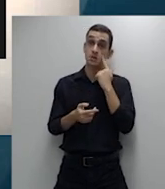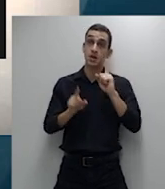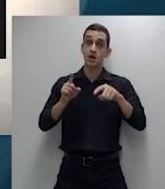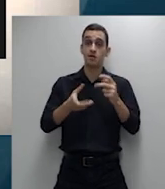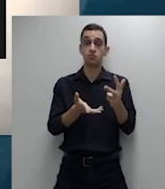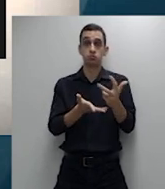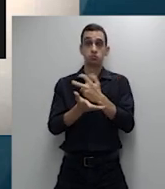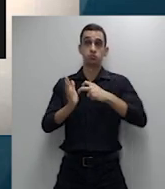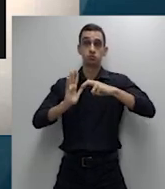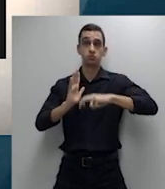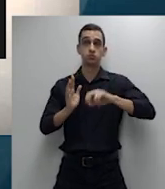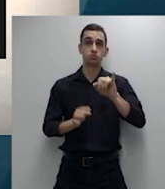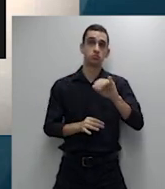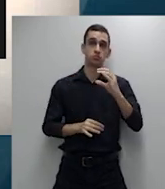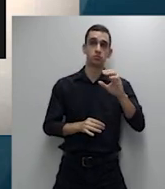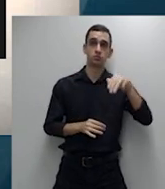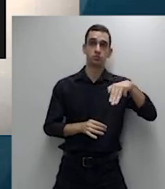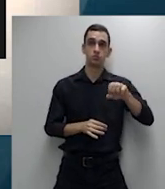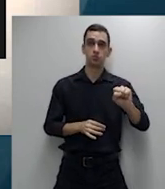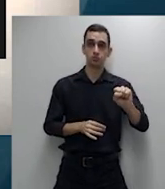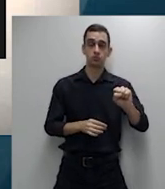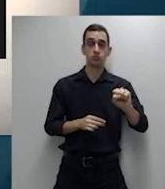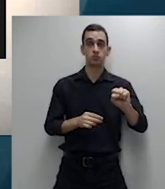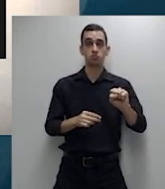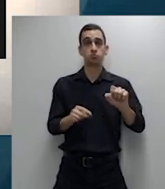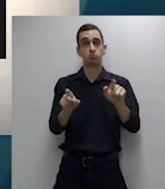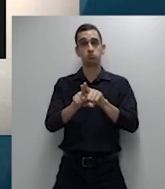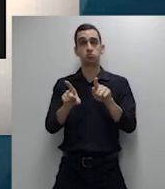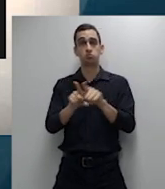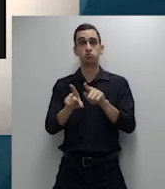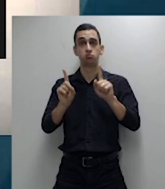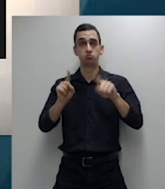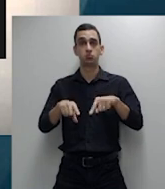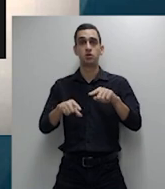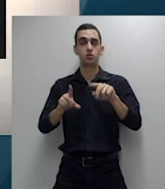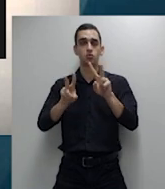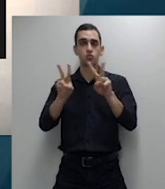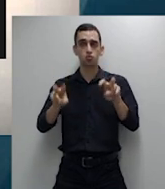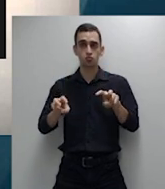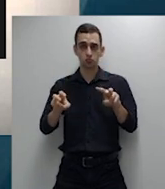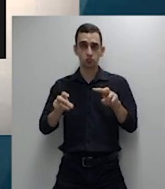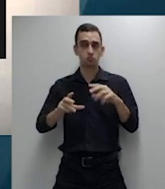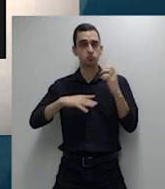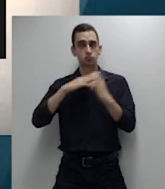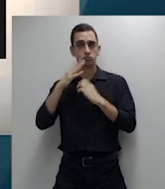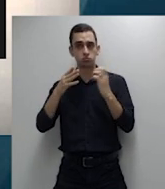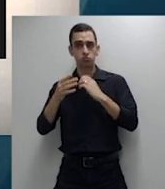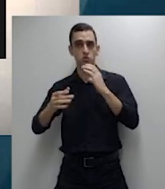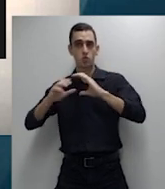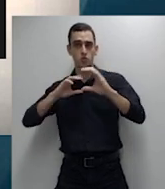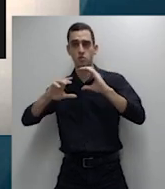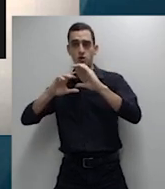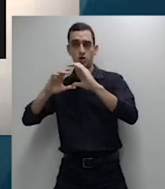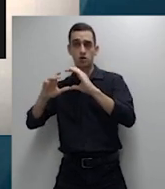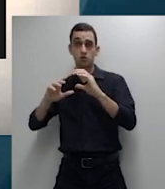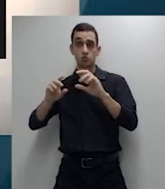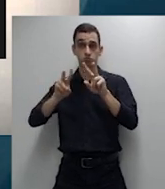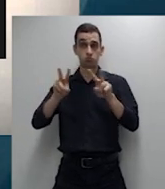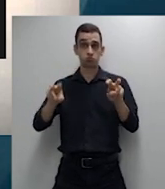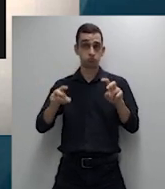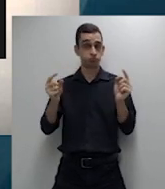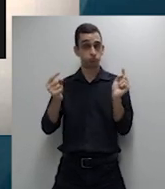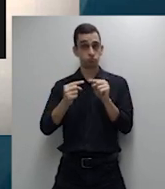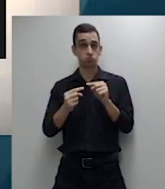sobre o serviço de provimento de capacidade satelital o que seria esse provimento de capacidade